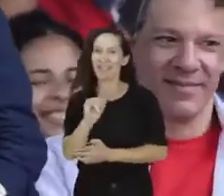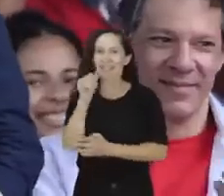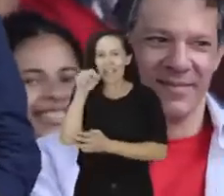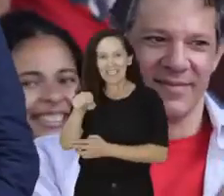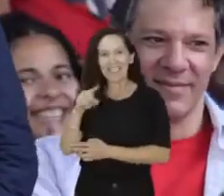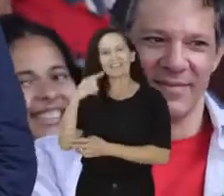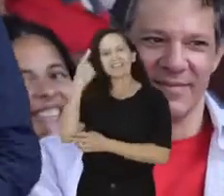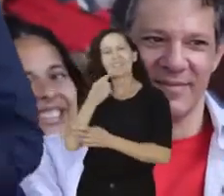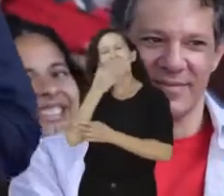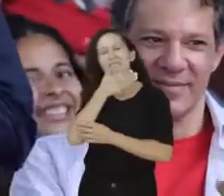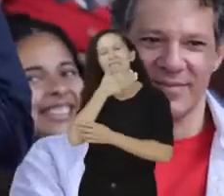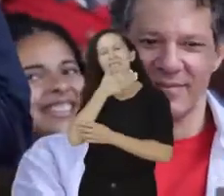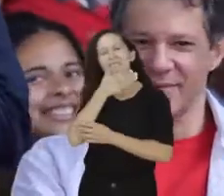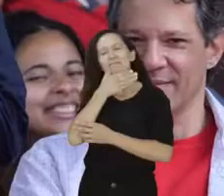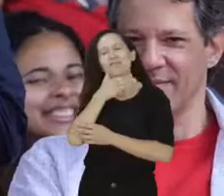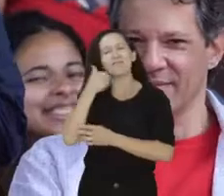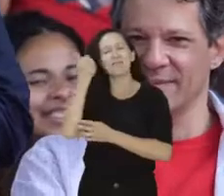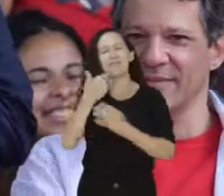ela é.